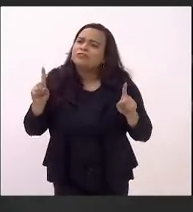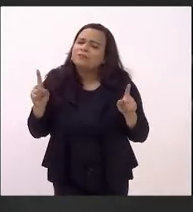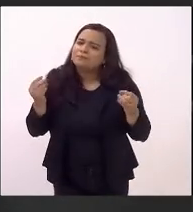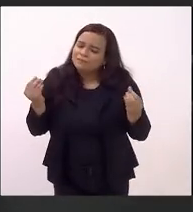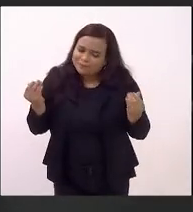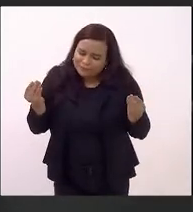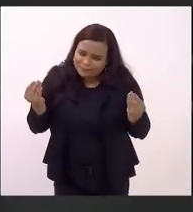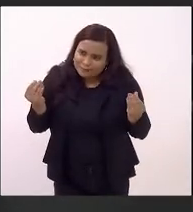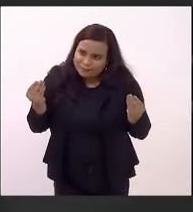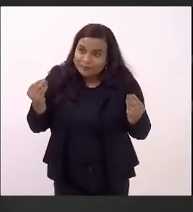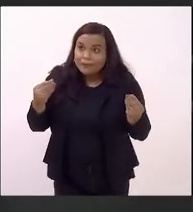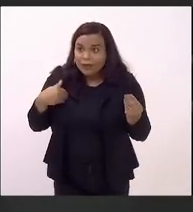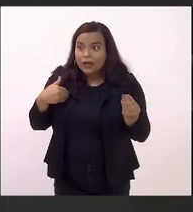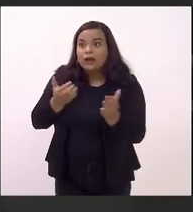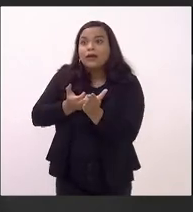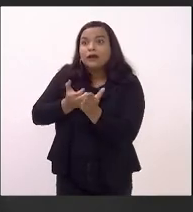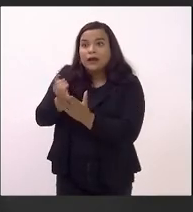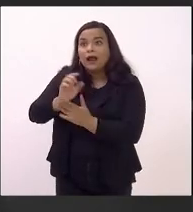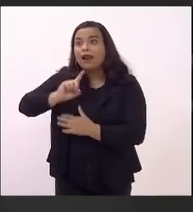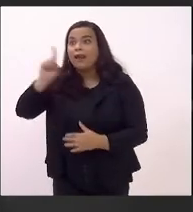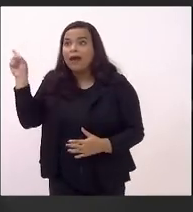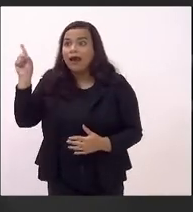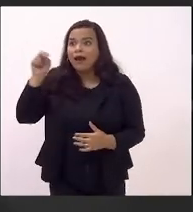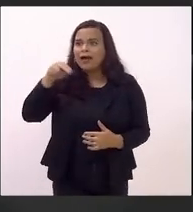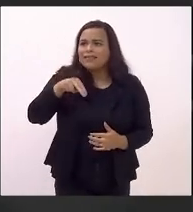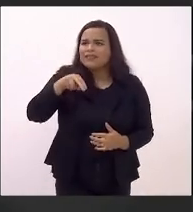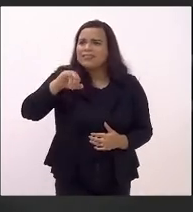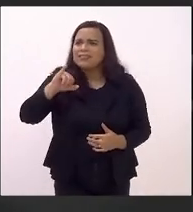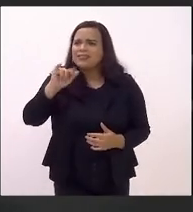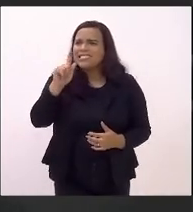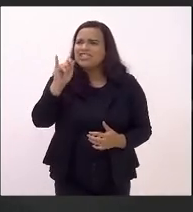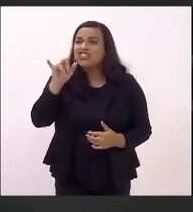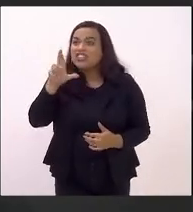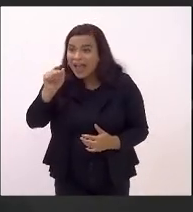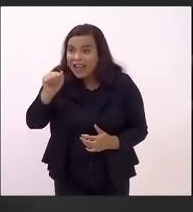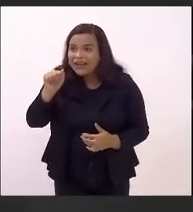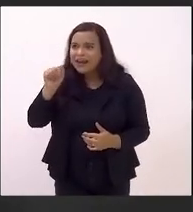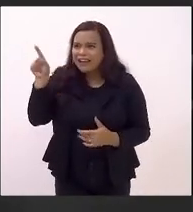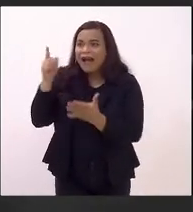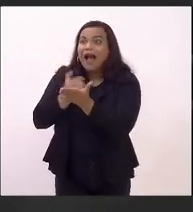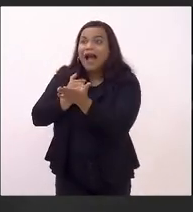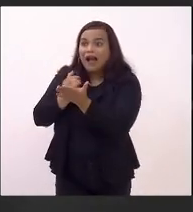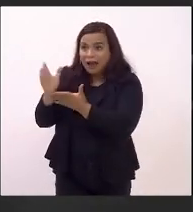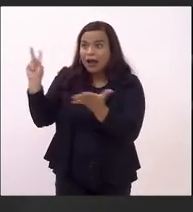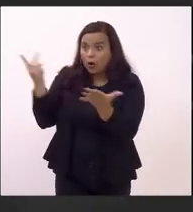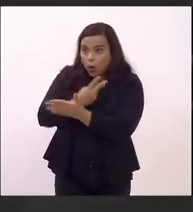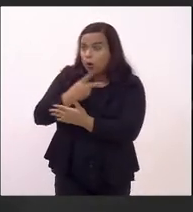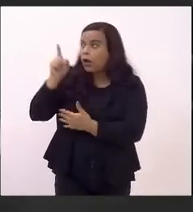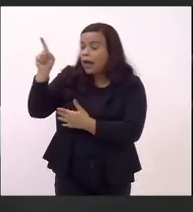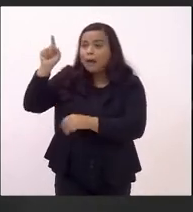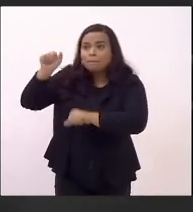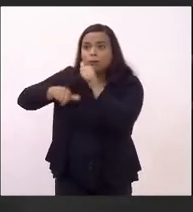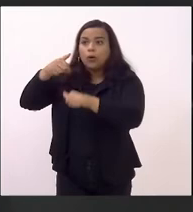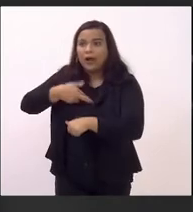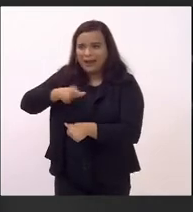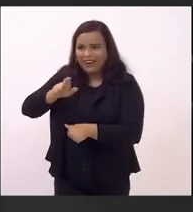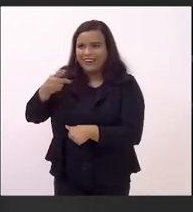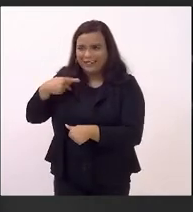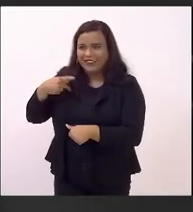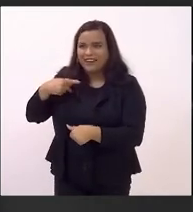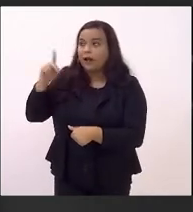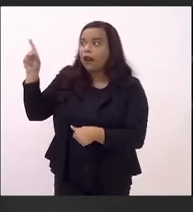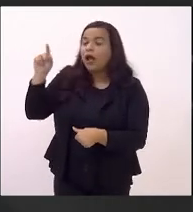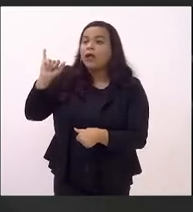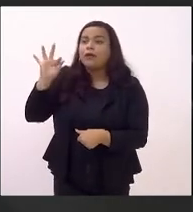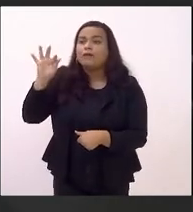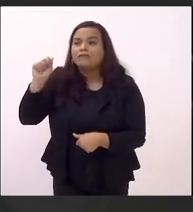quando eu fui iniciado na Nigéria, para Ifá, ele mudou toda a minha vida. Primeiro, ele diz por que eu passei, por isso que eu não tenho